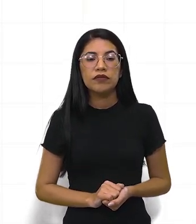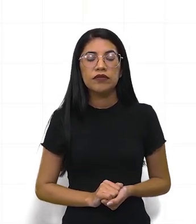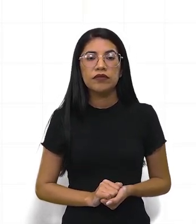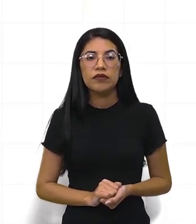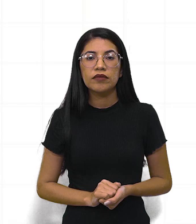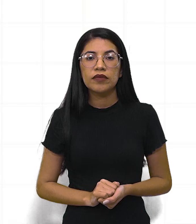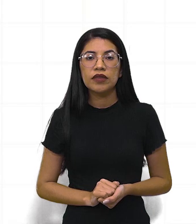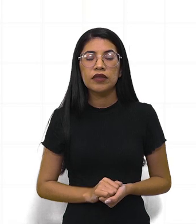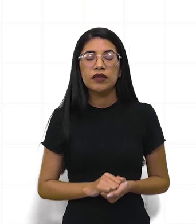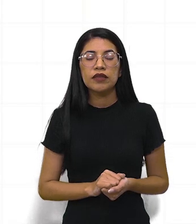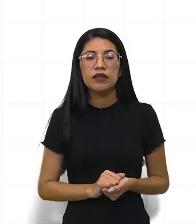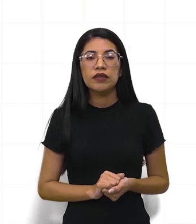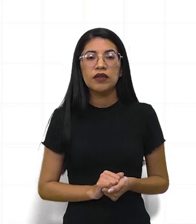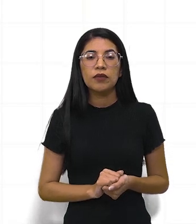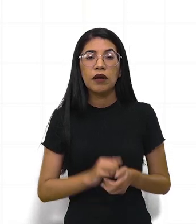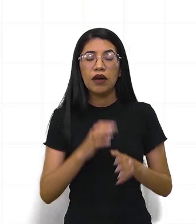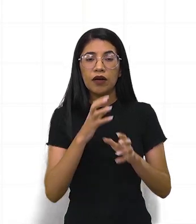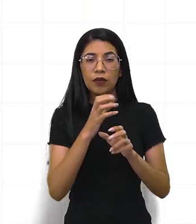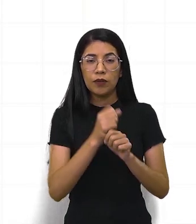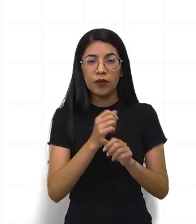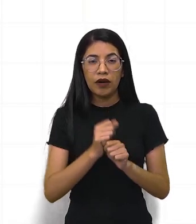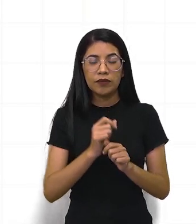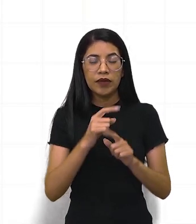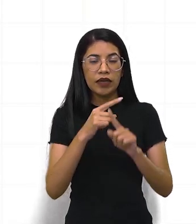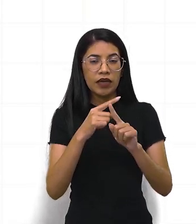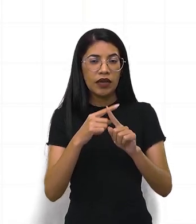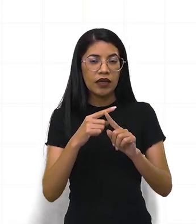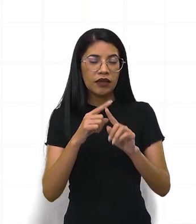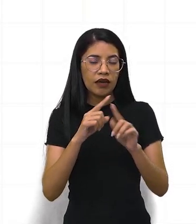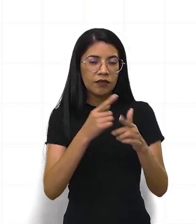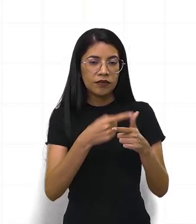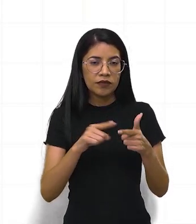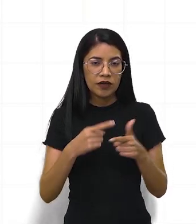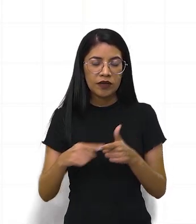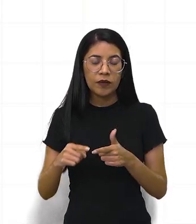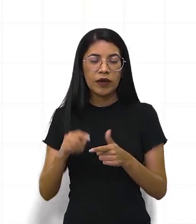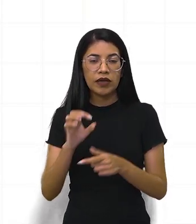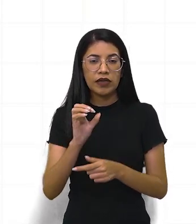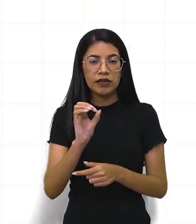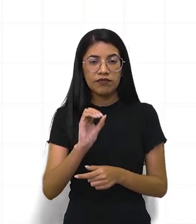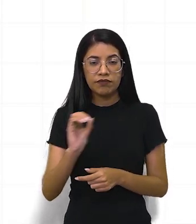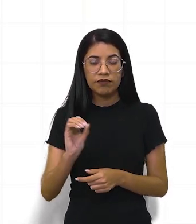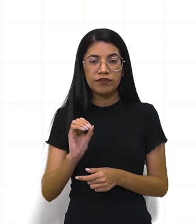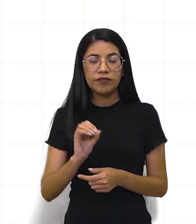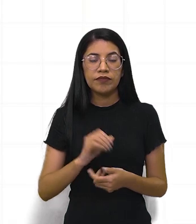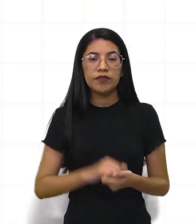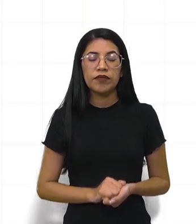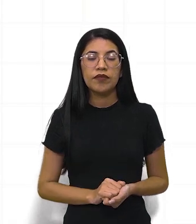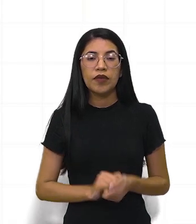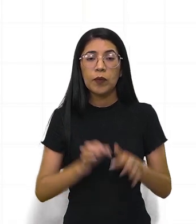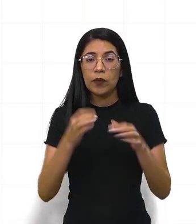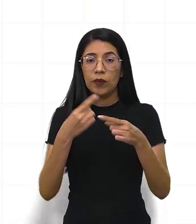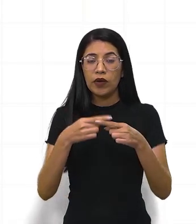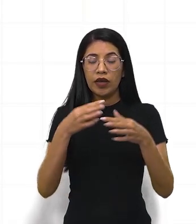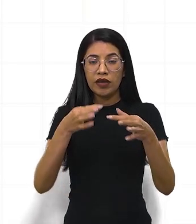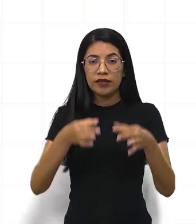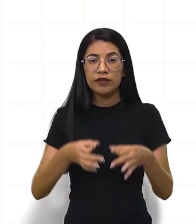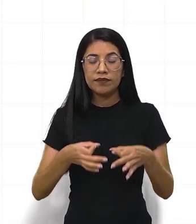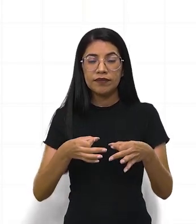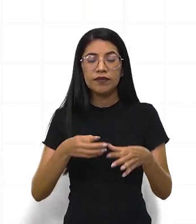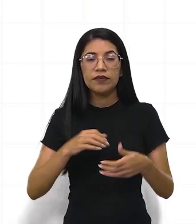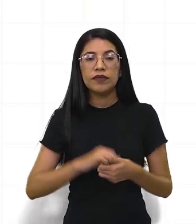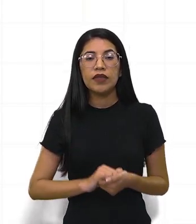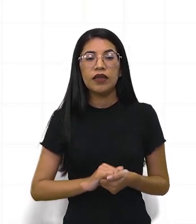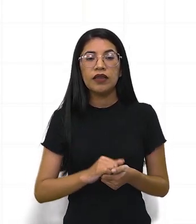o resto dessas divisões é igual a 0. São divisões exatas, tá? Então, por que